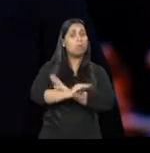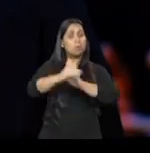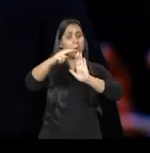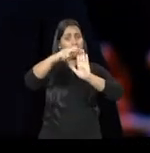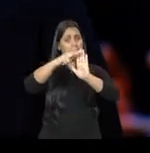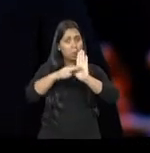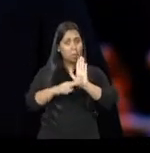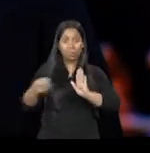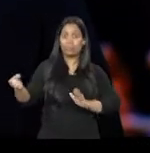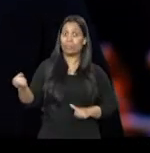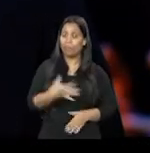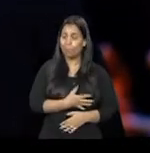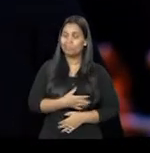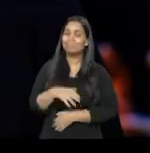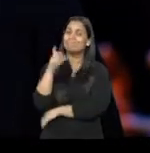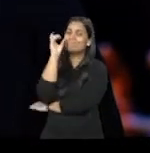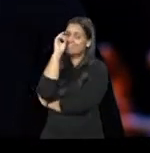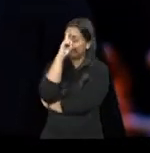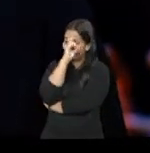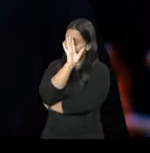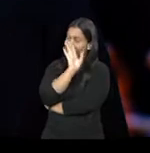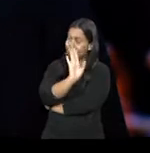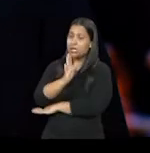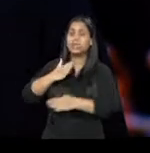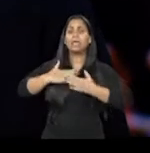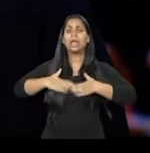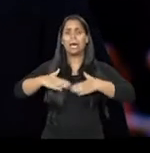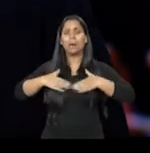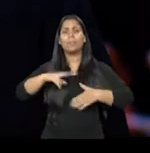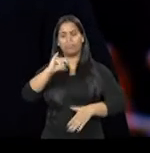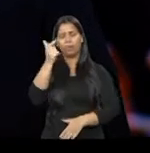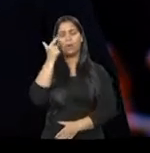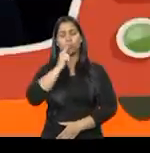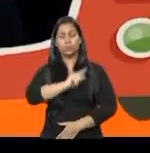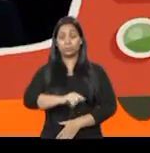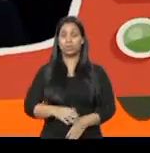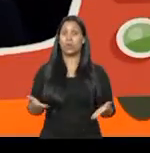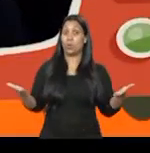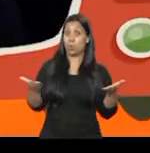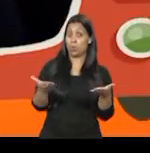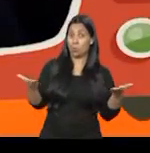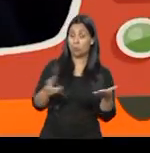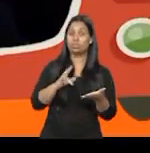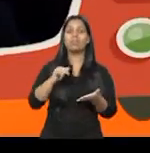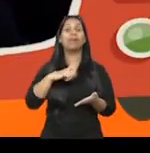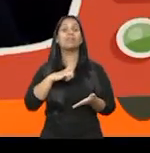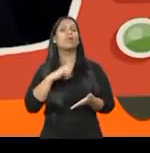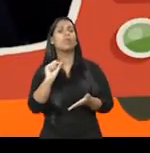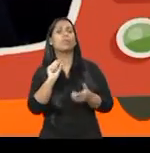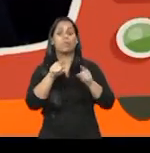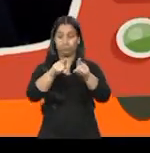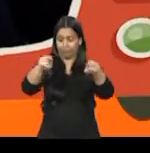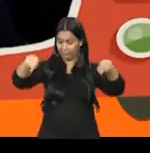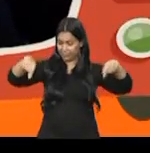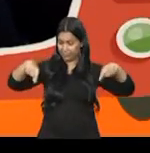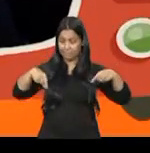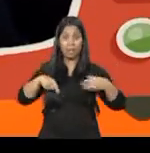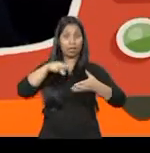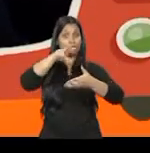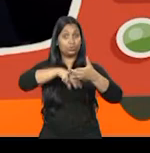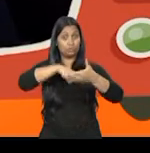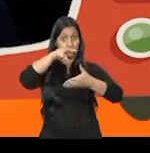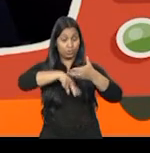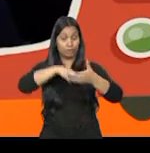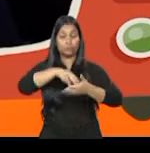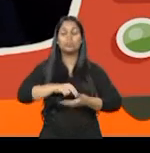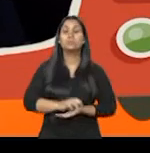rotina? Difícil, né? Mas vai dar tudo certo. Hoje nós teremos sala de leitura com a